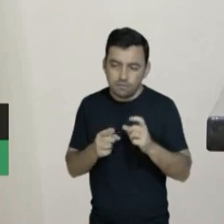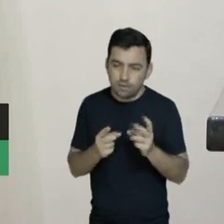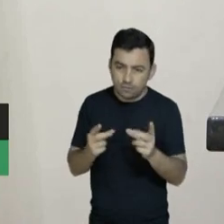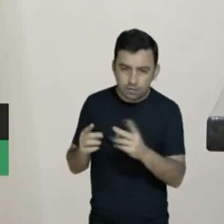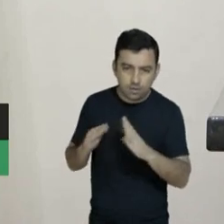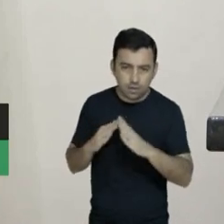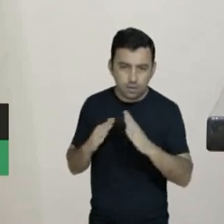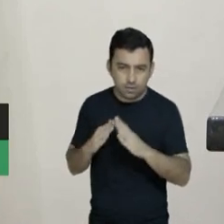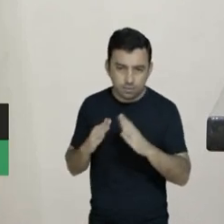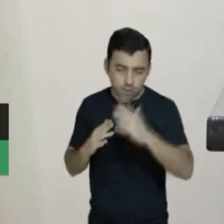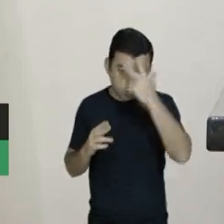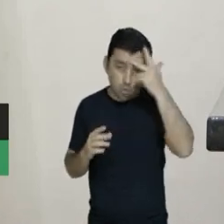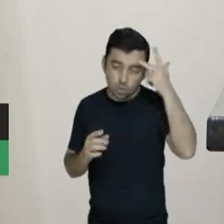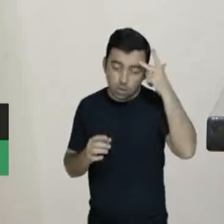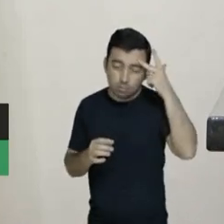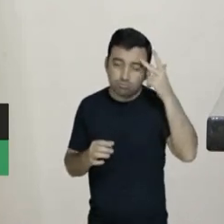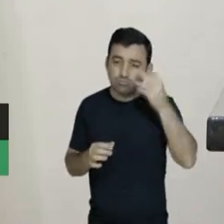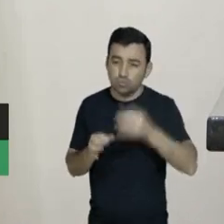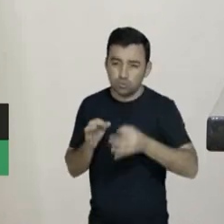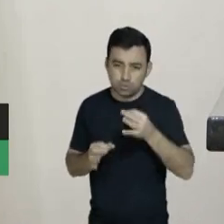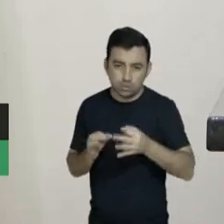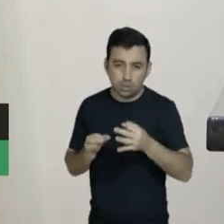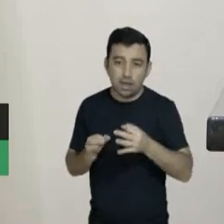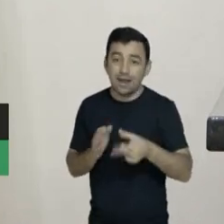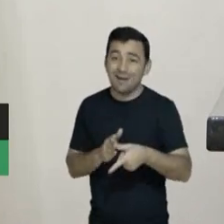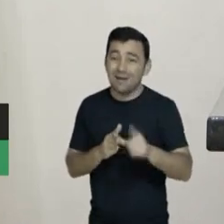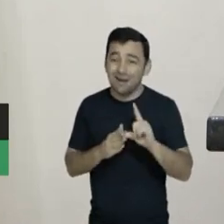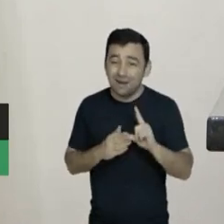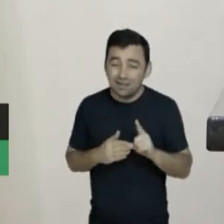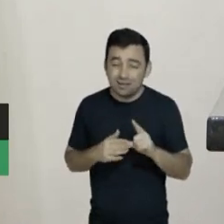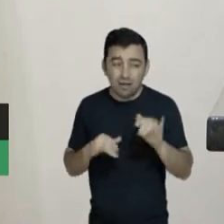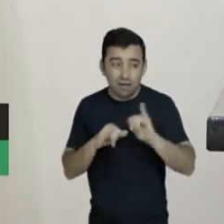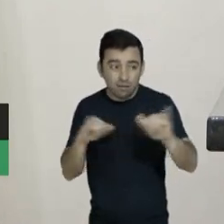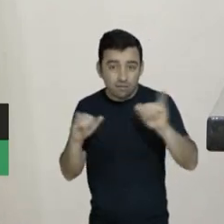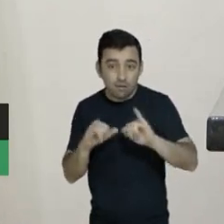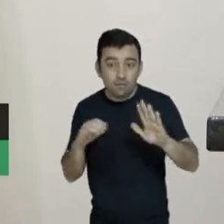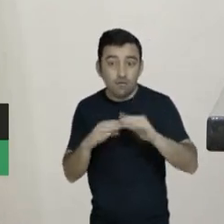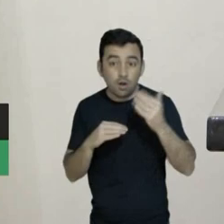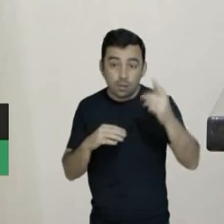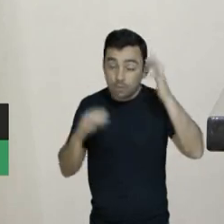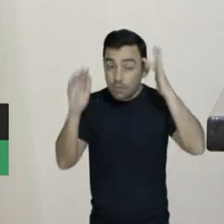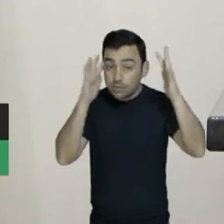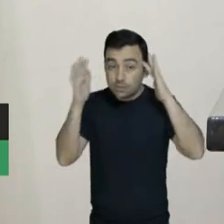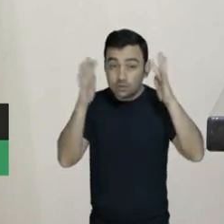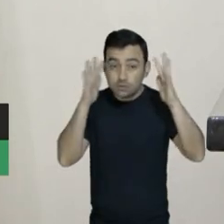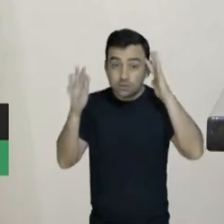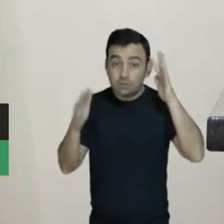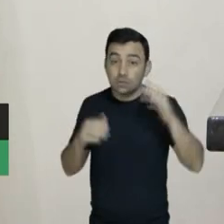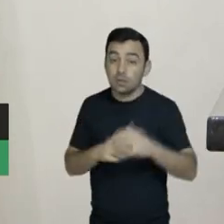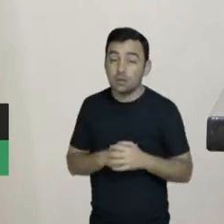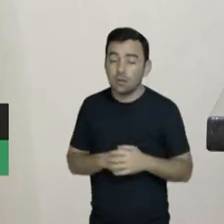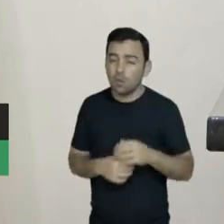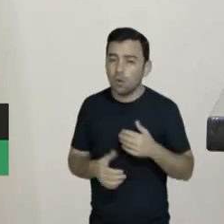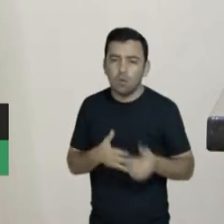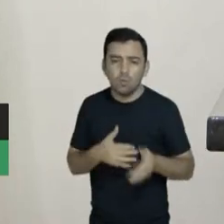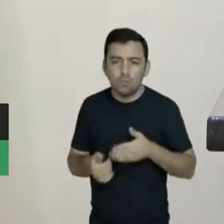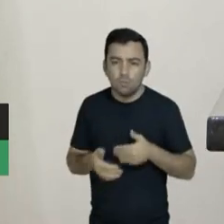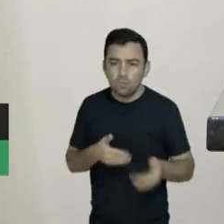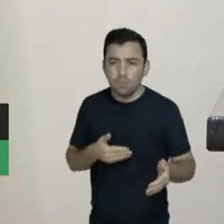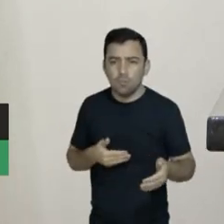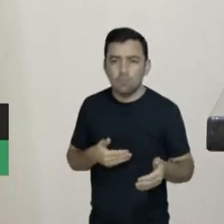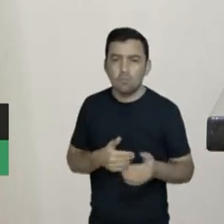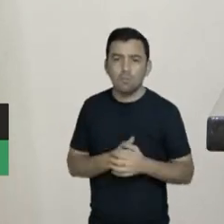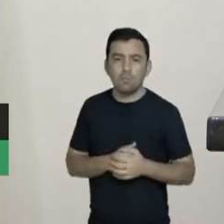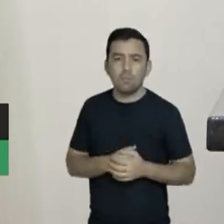pessoa jurídica, antes de externar publicamente seus pensamentos, quaisquer que sejam bons ou